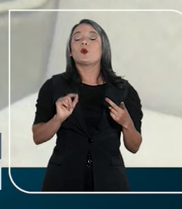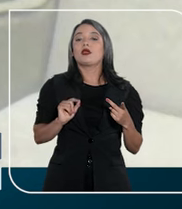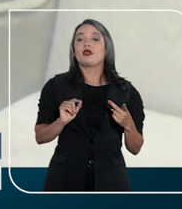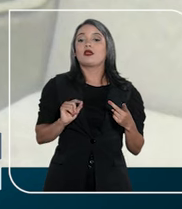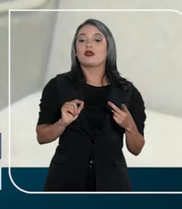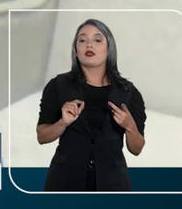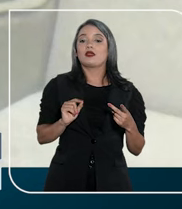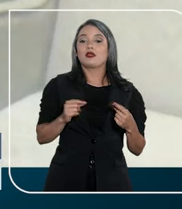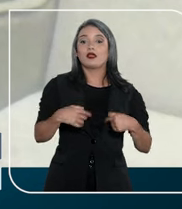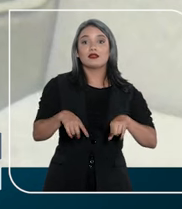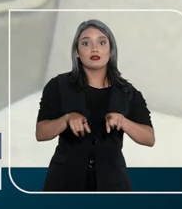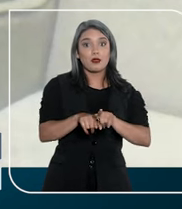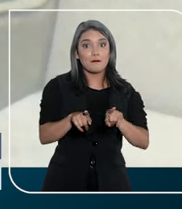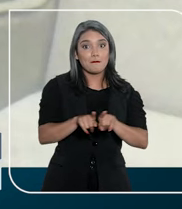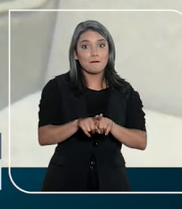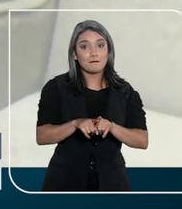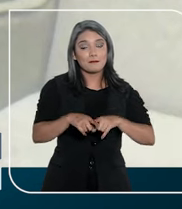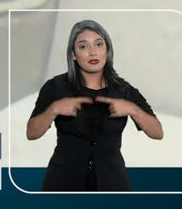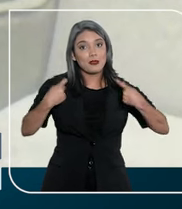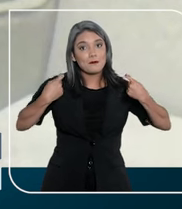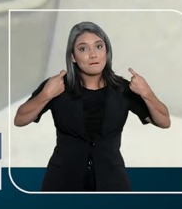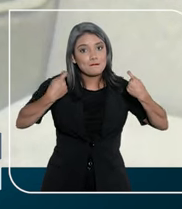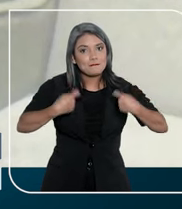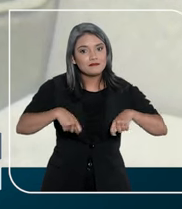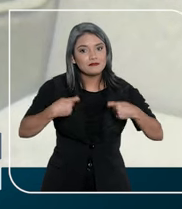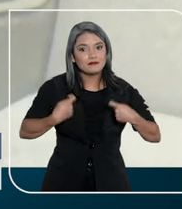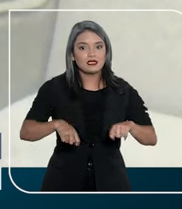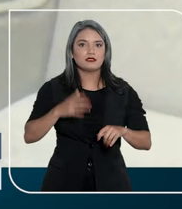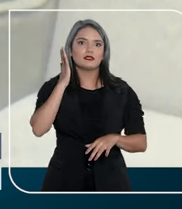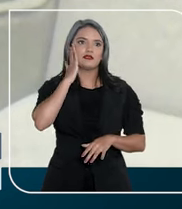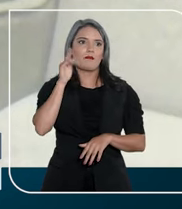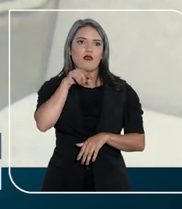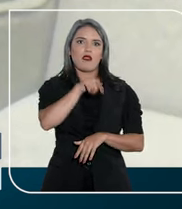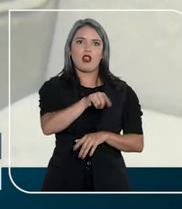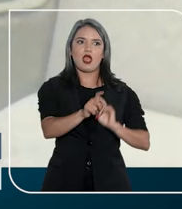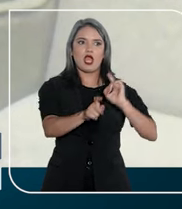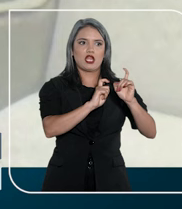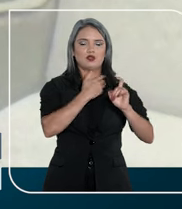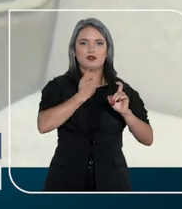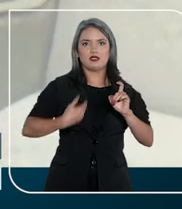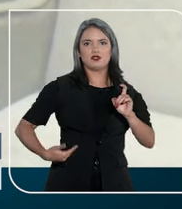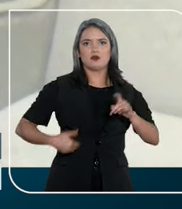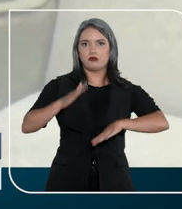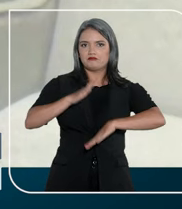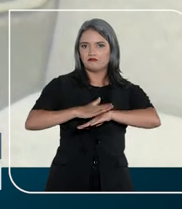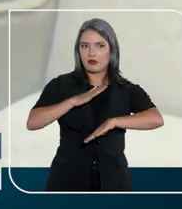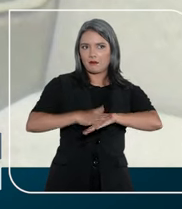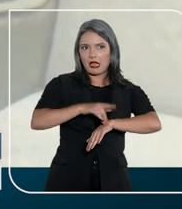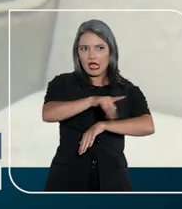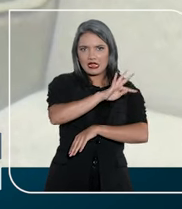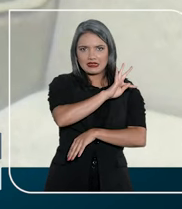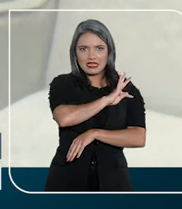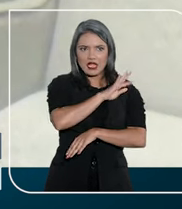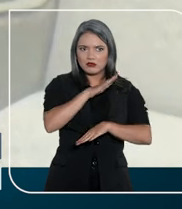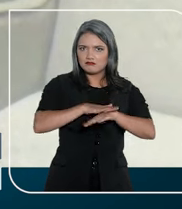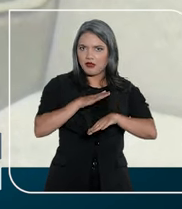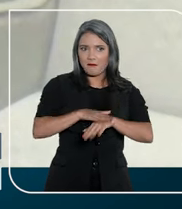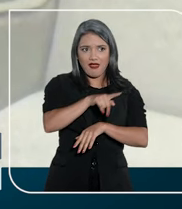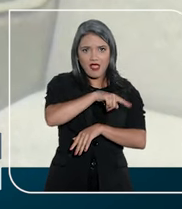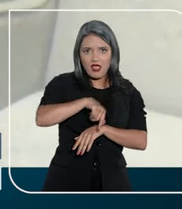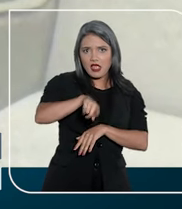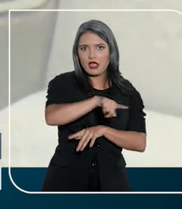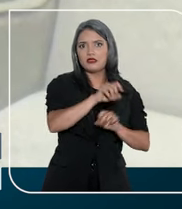que também deve haver o reconhecimento da discricionariedade técnica da banca examinadora, sob pena